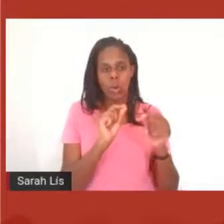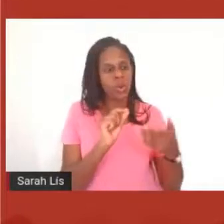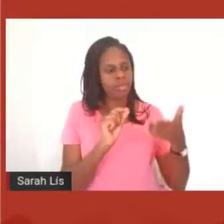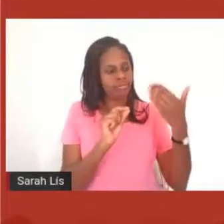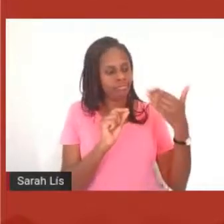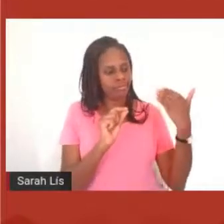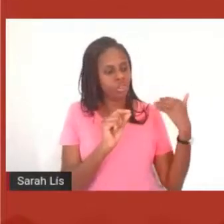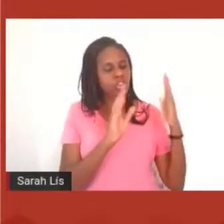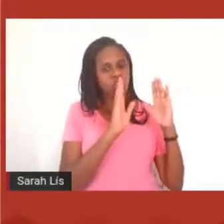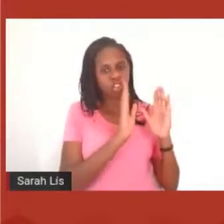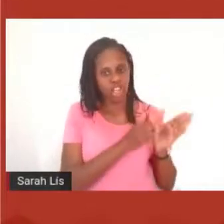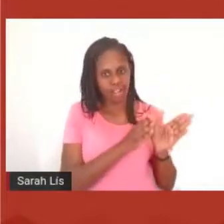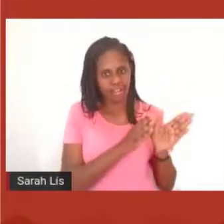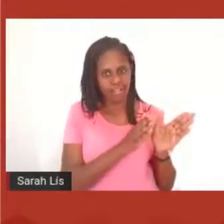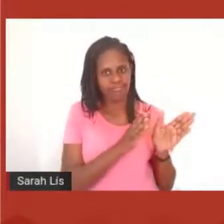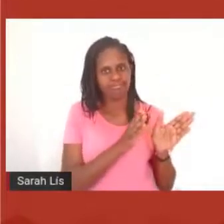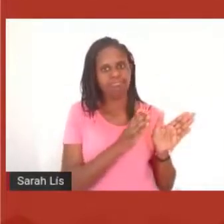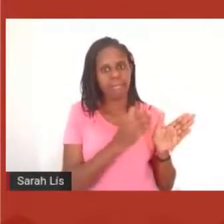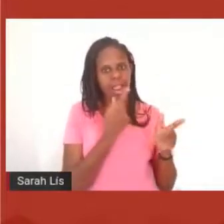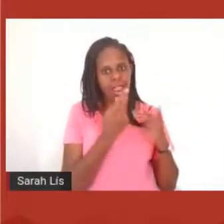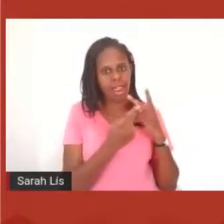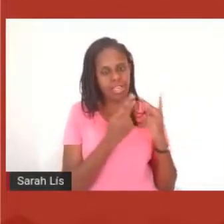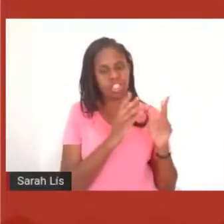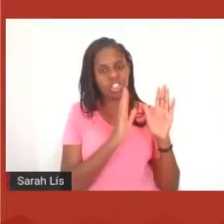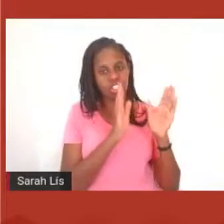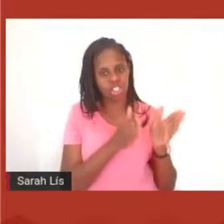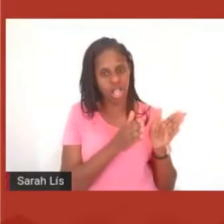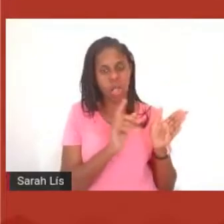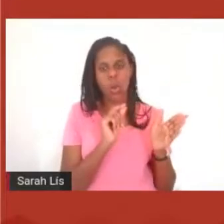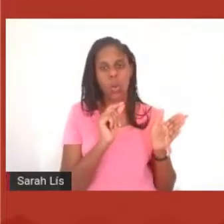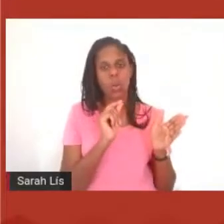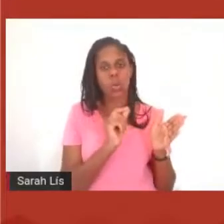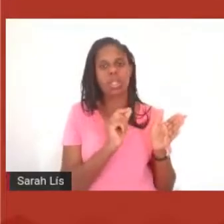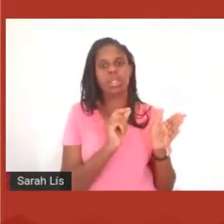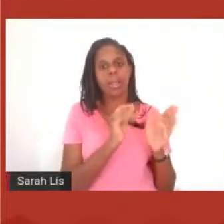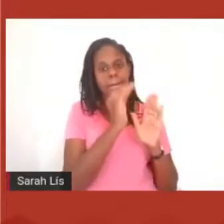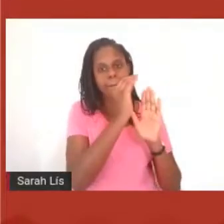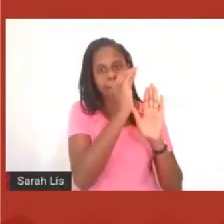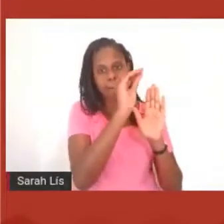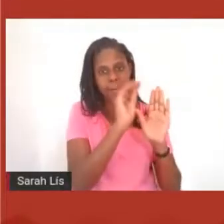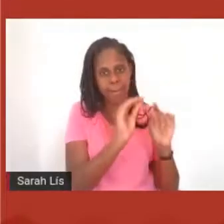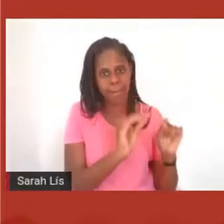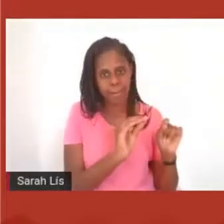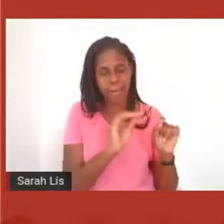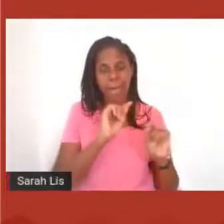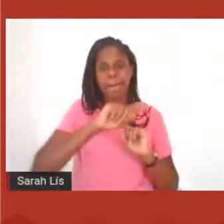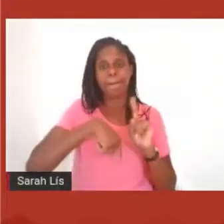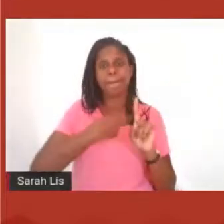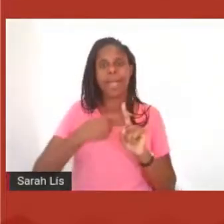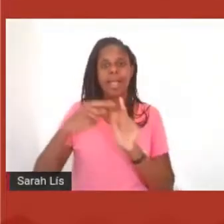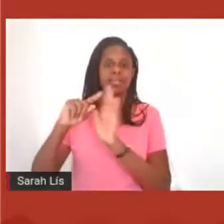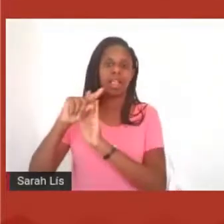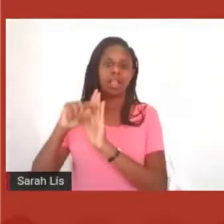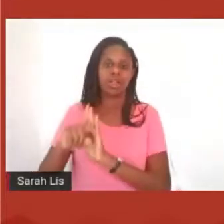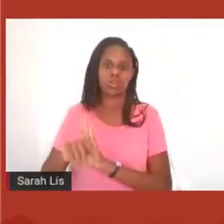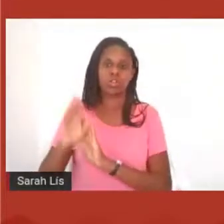né, o que nós colocamos com aquelas questões lá, né, que algumas a gente